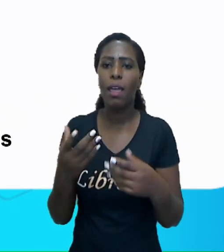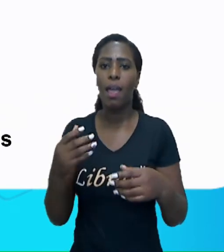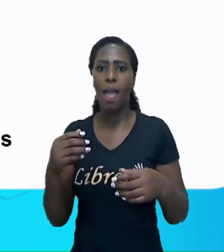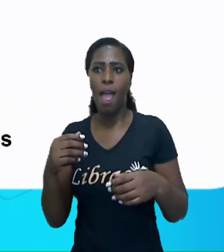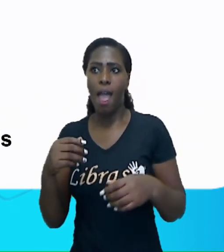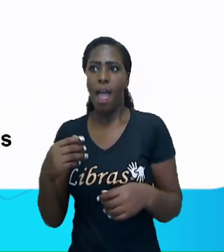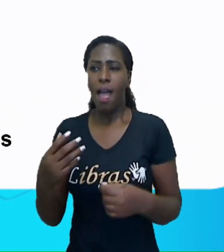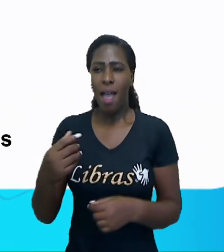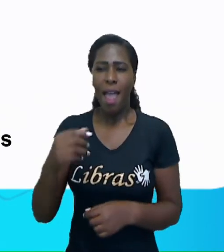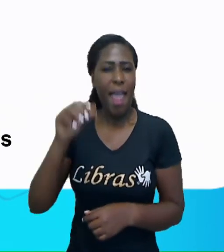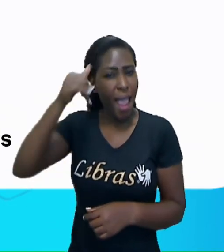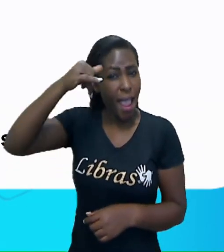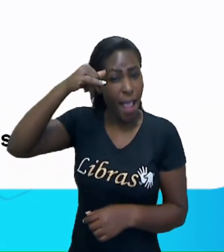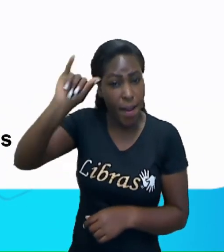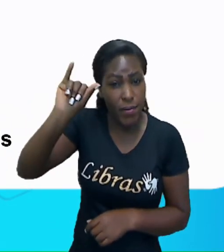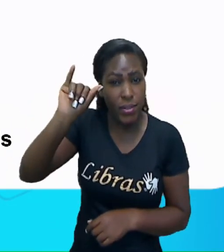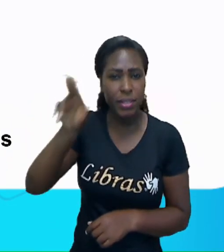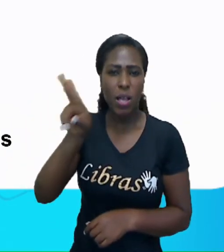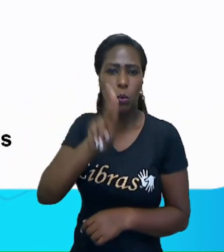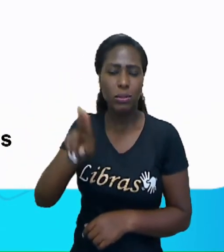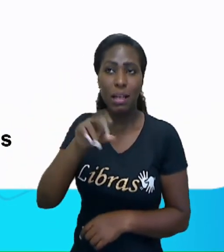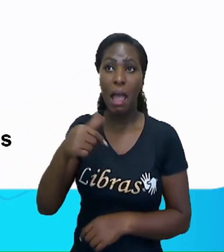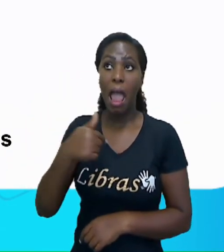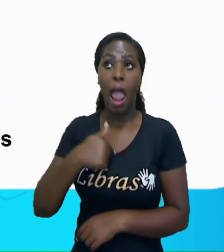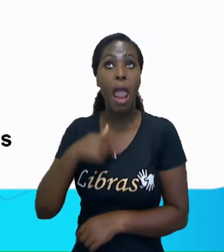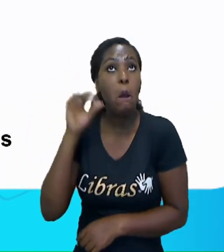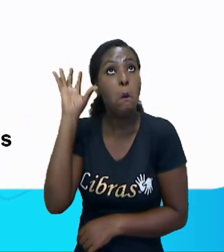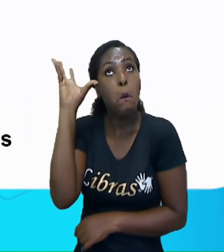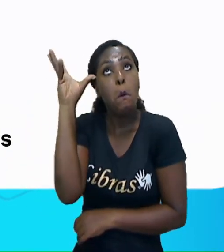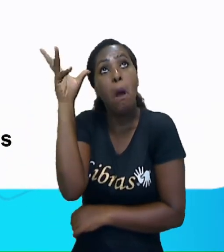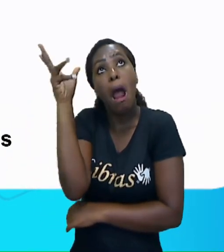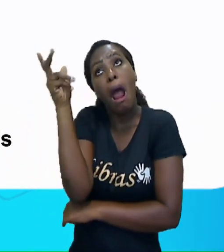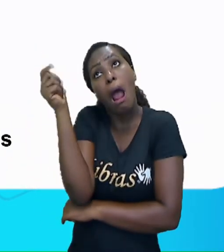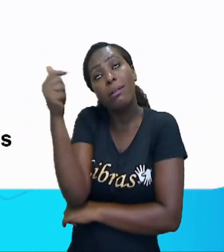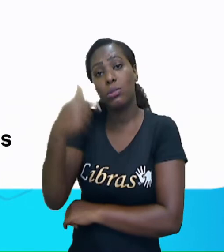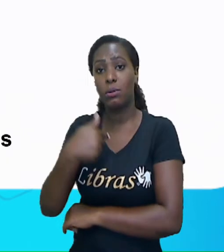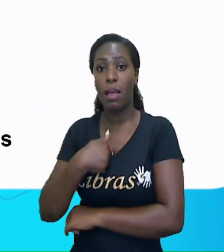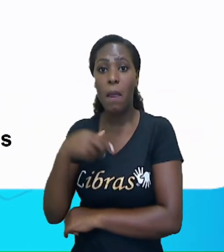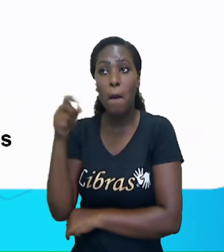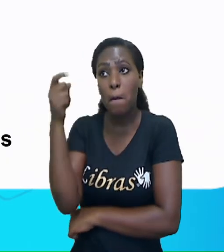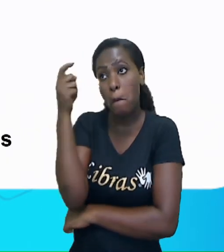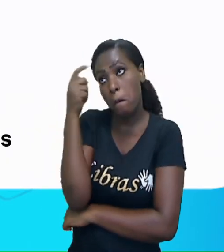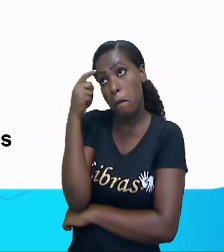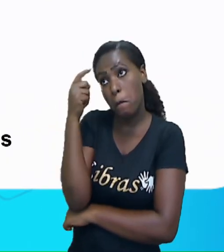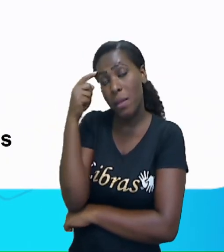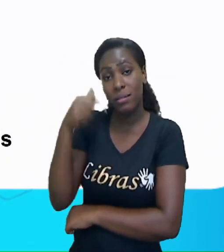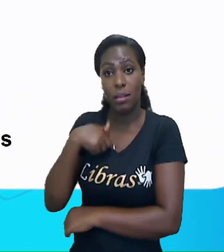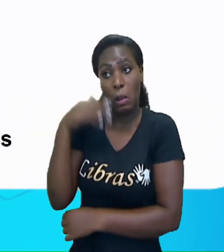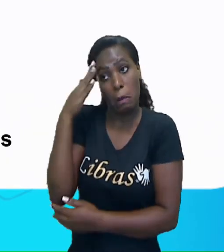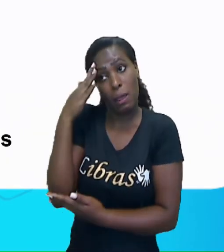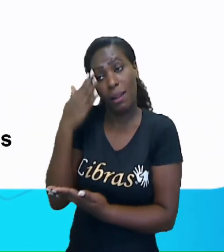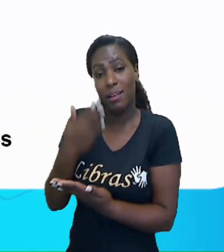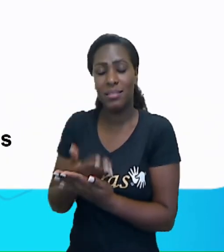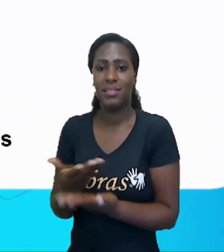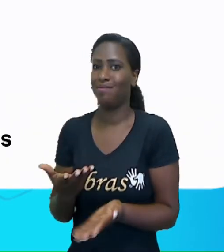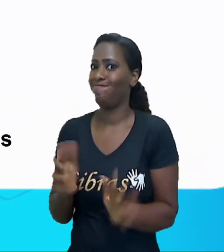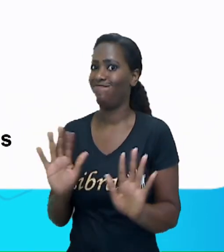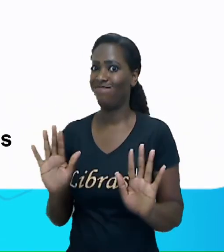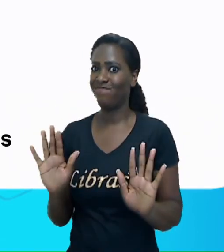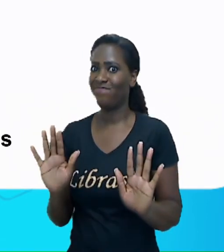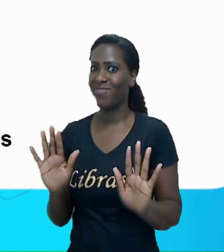o uso de eu acho, eu penso, eu acredito, pois transmitem uma imprecisão,